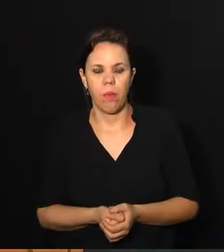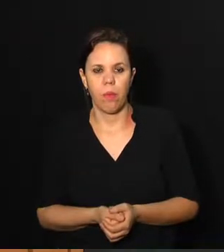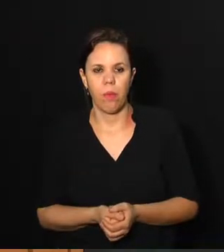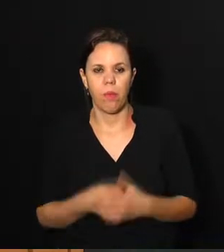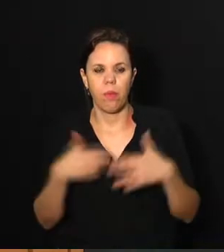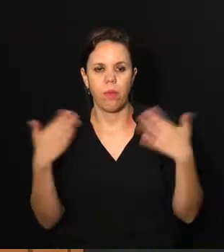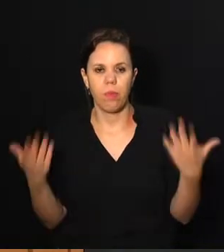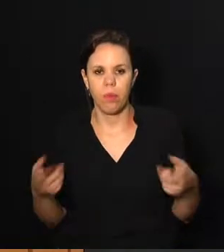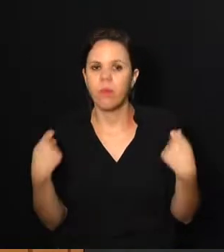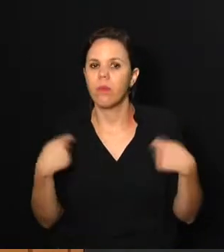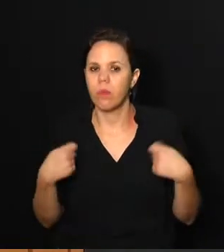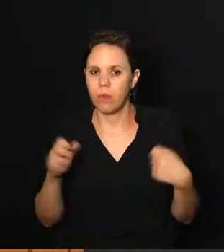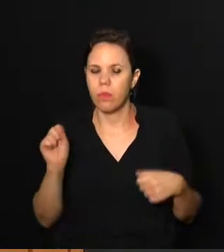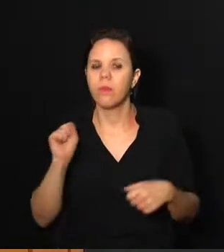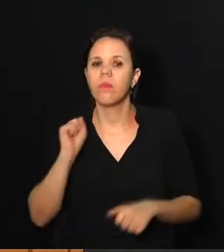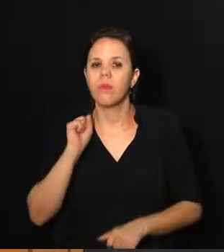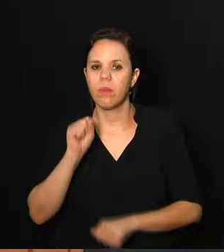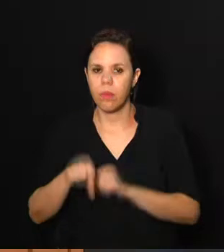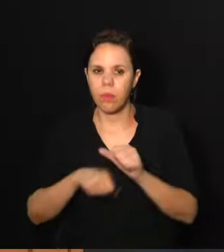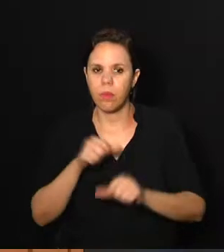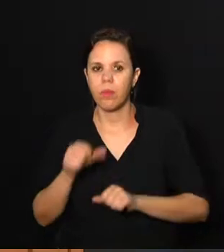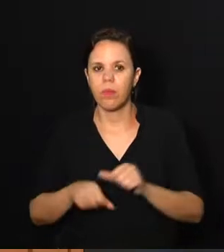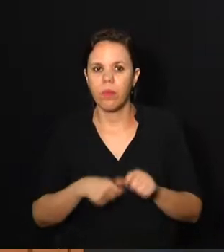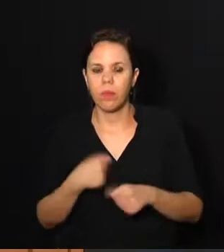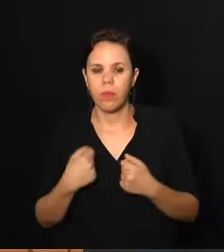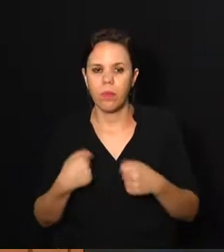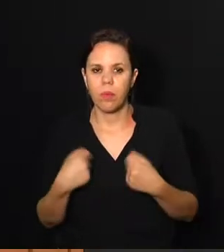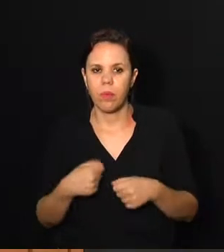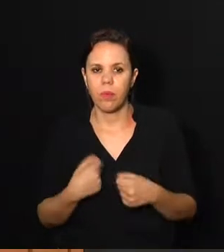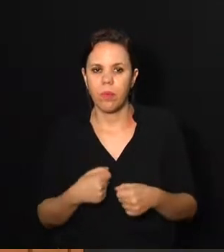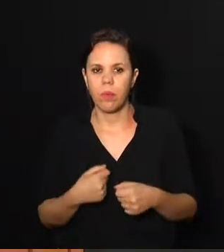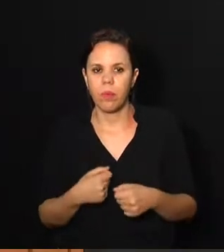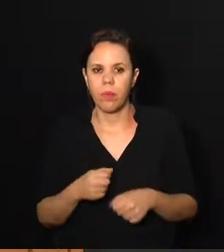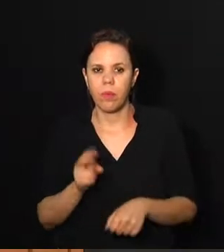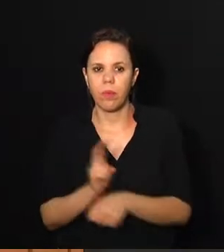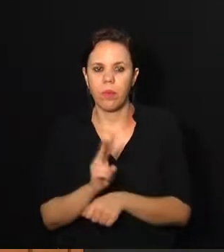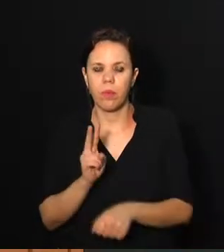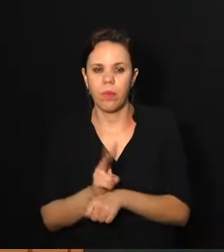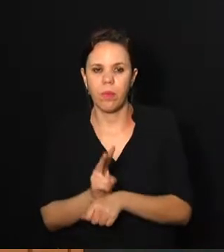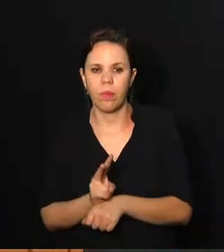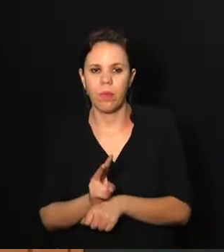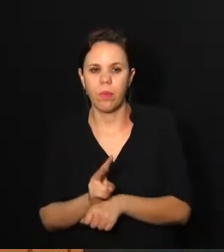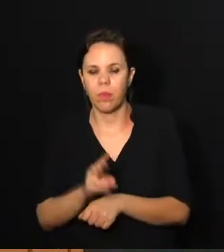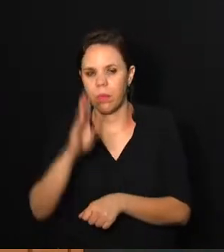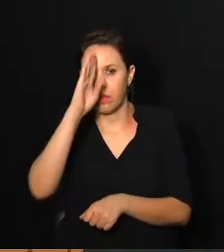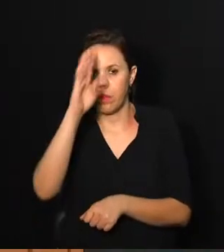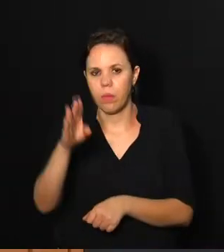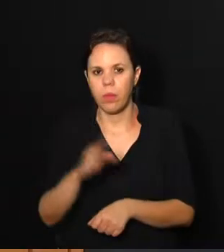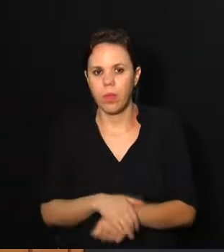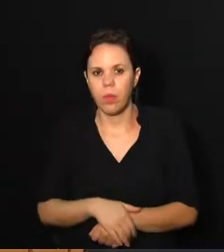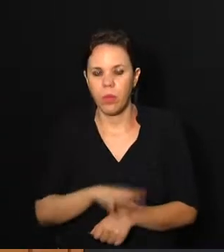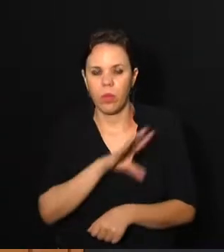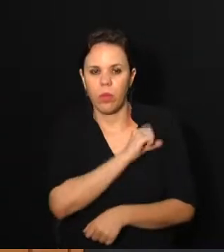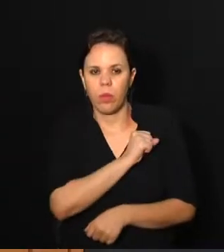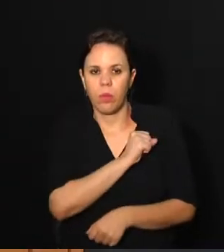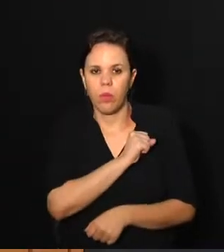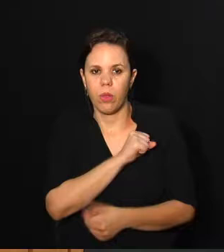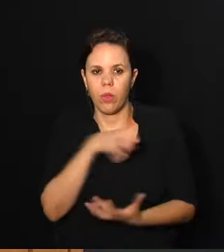Então, há necessidade de mudança, há necessidade de bons cuidados e, principalmente, de muito amor com o